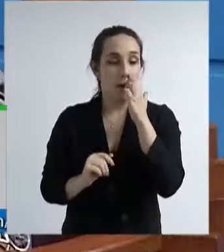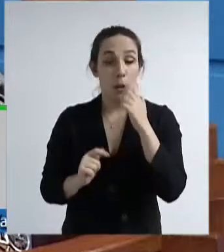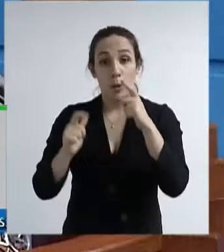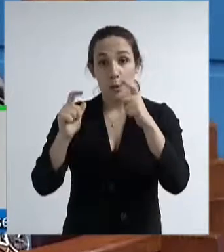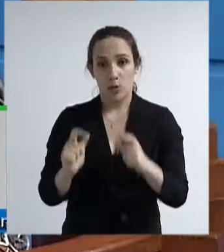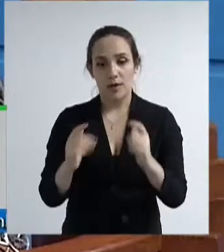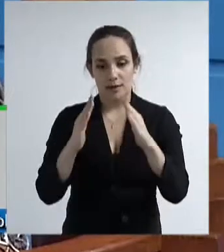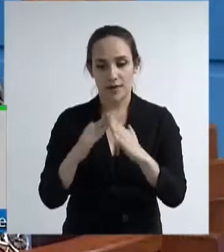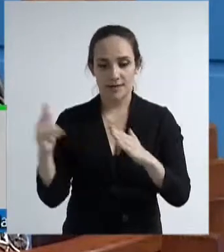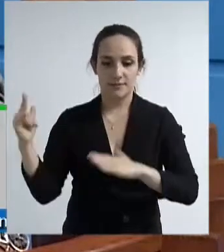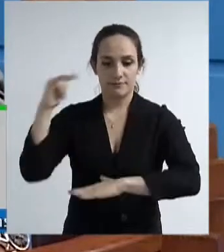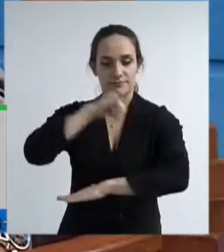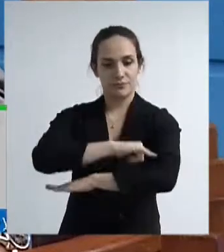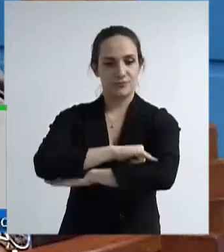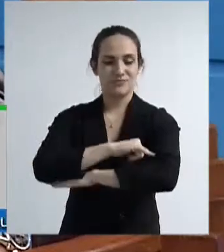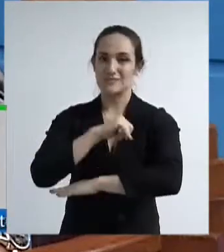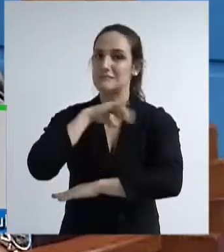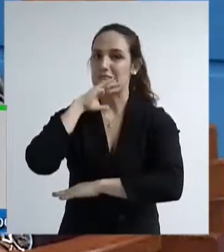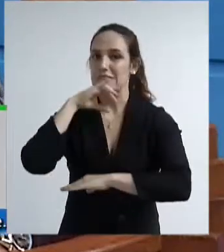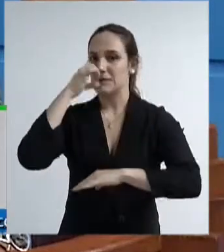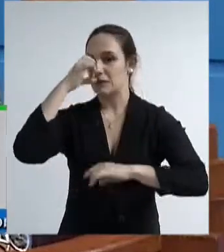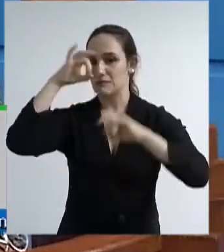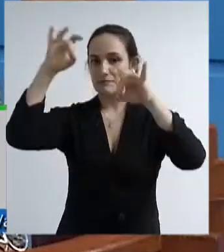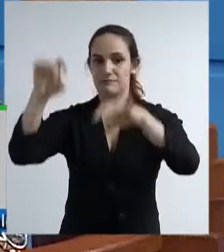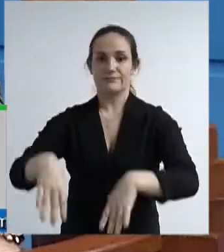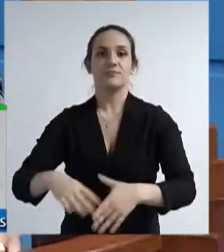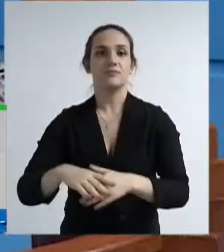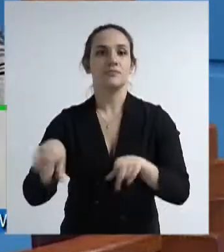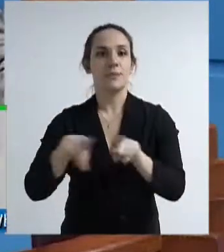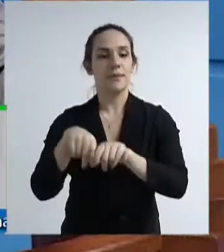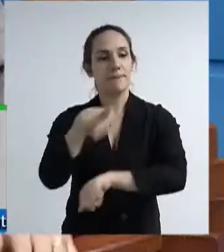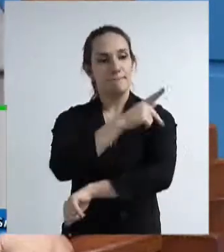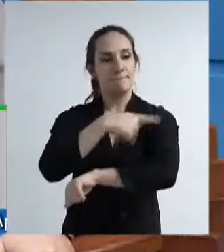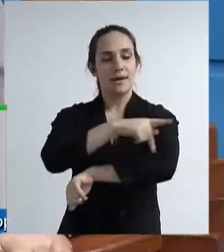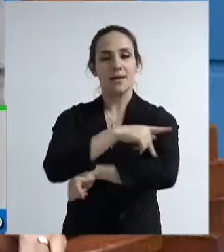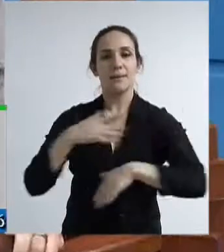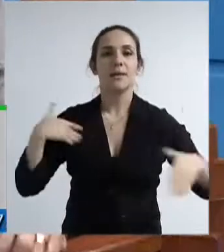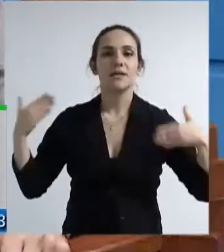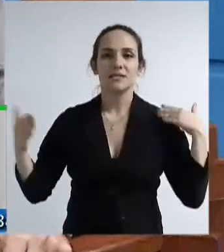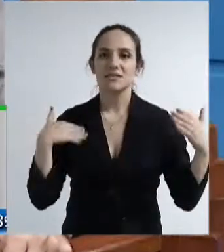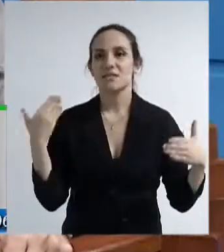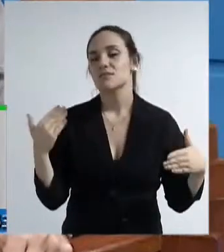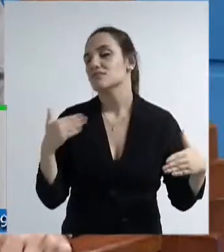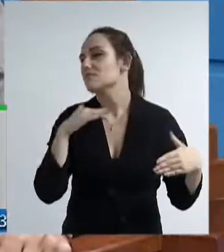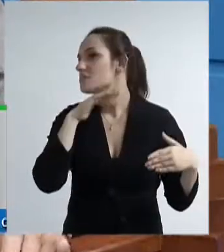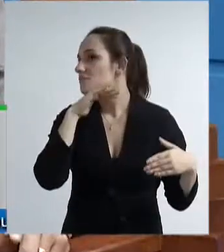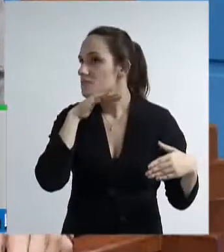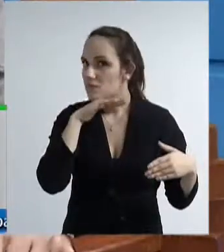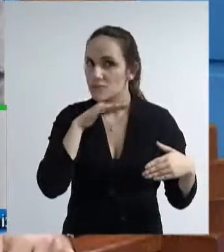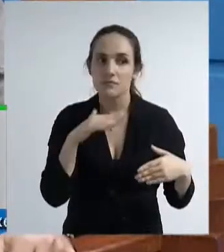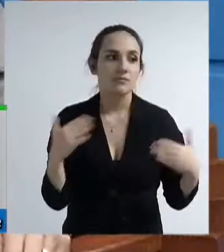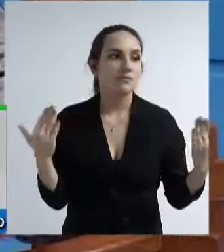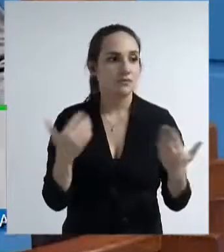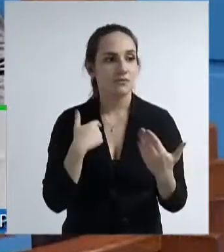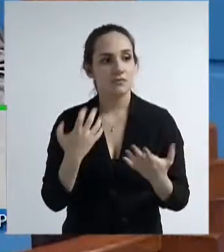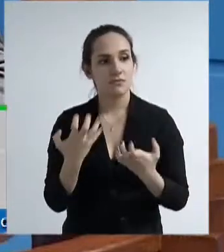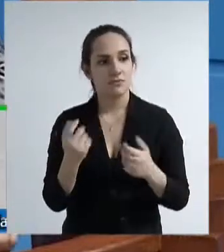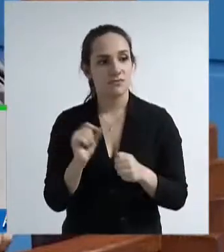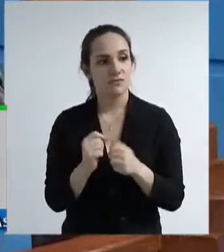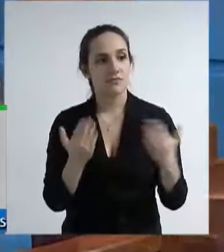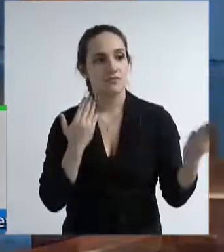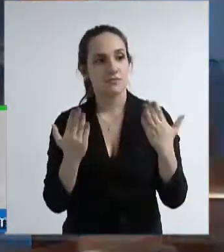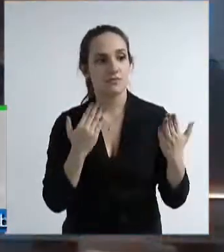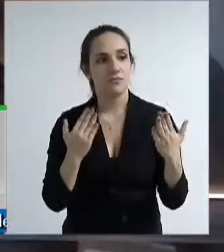inabilitados e abandonados. Os nossos parques nacionais também estão abandonados. Outra comparação que eu vou fazer com os Estados Unidos. O Brasil